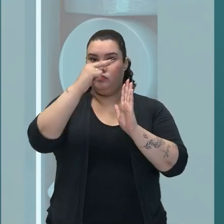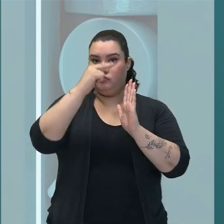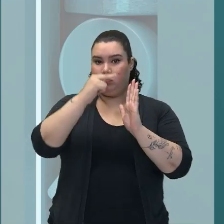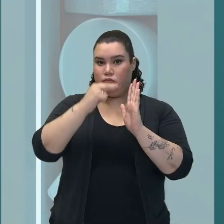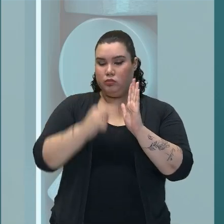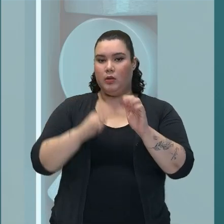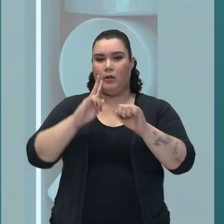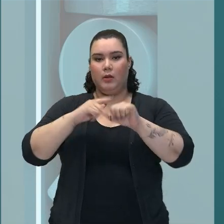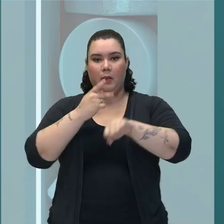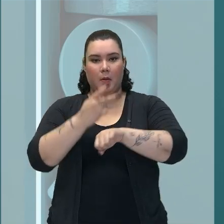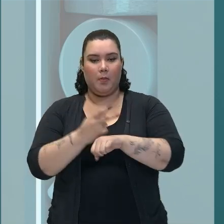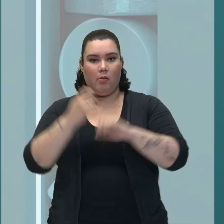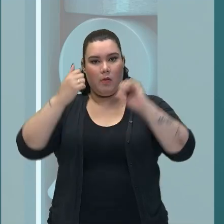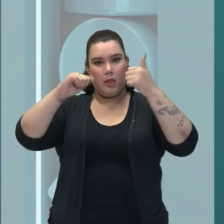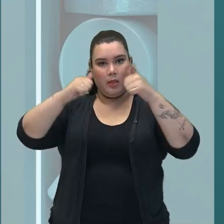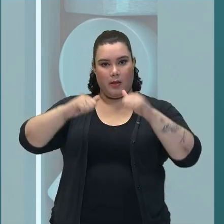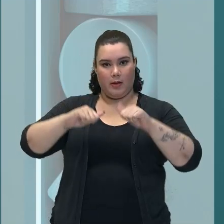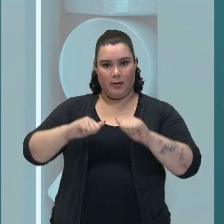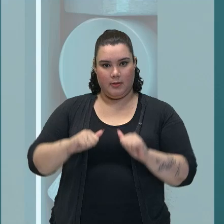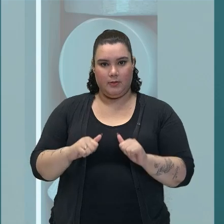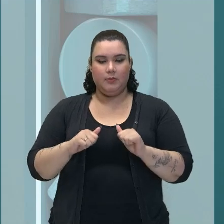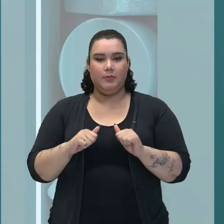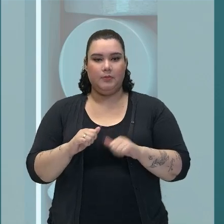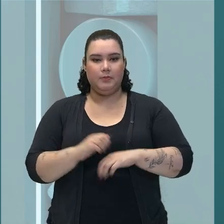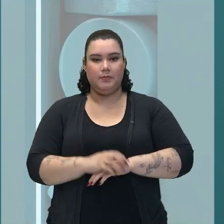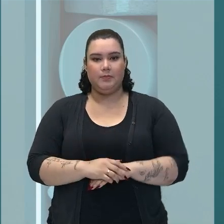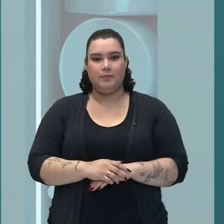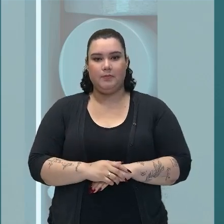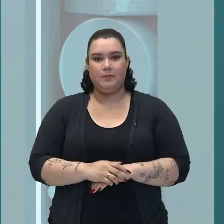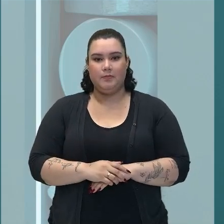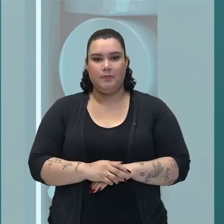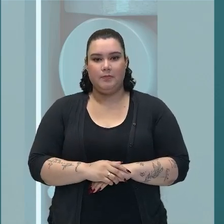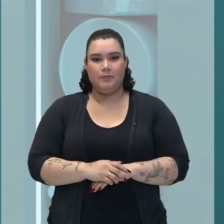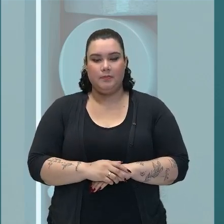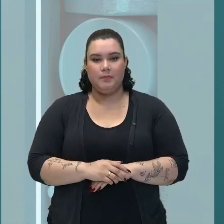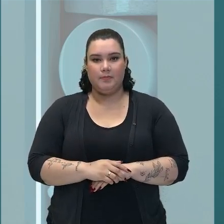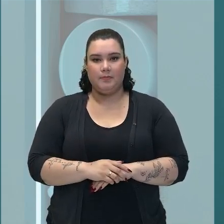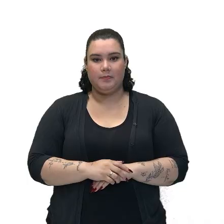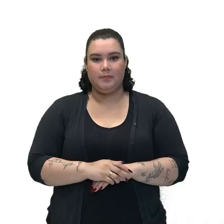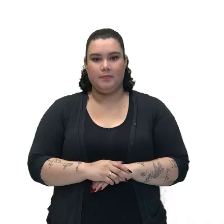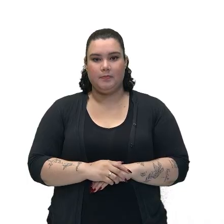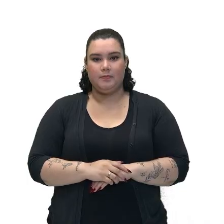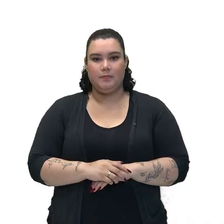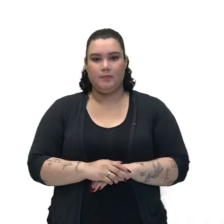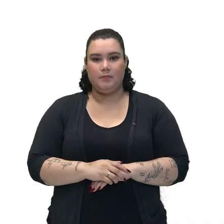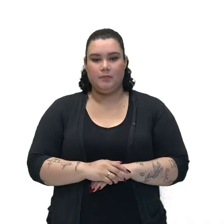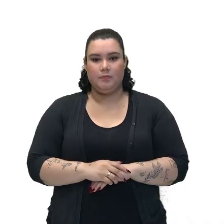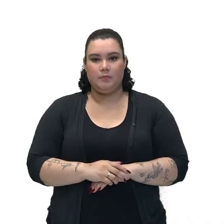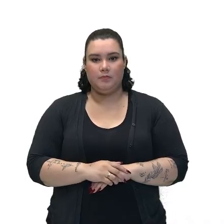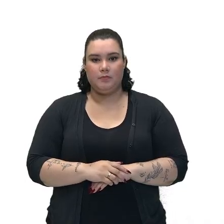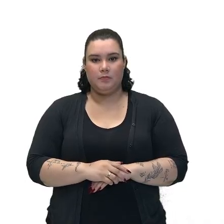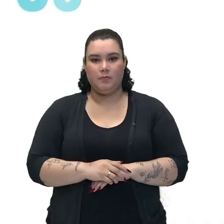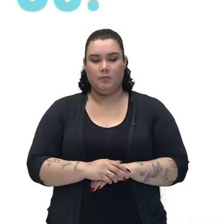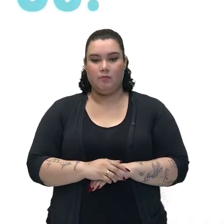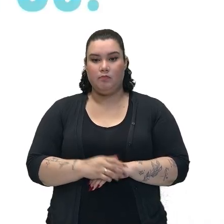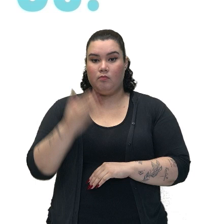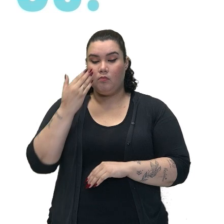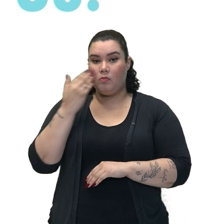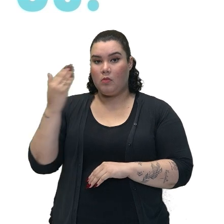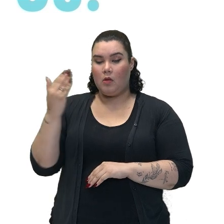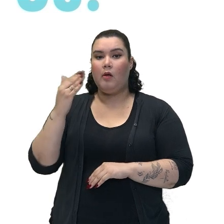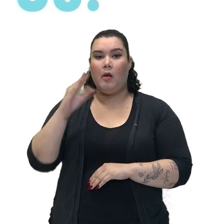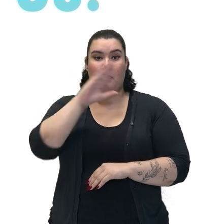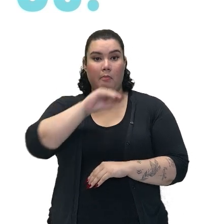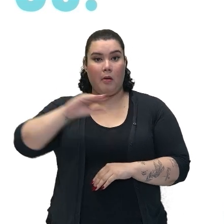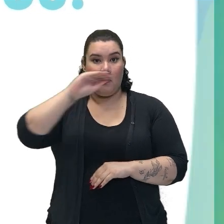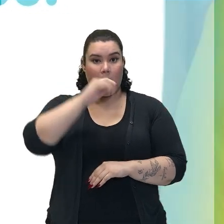e depois nós vamos explorá-la, analisá-la, tá bom? Vamos lá. Cuán maravillosos eran